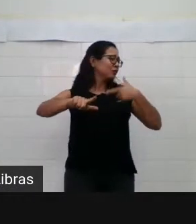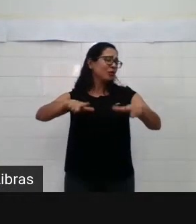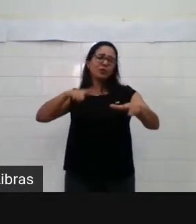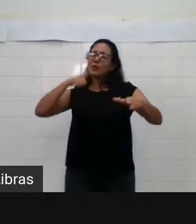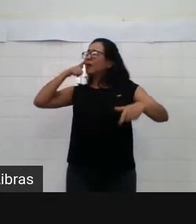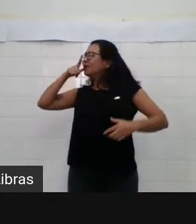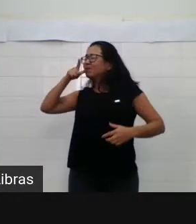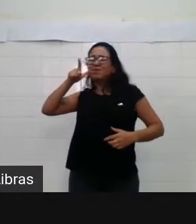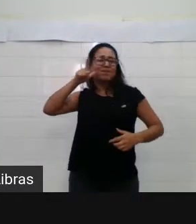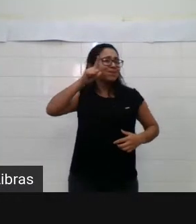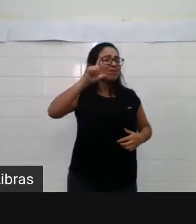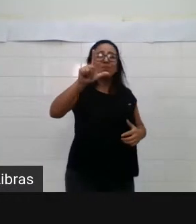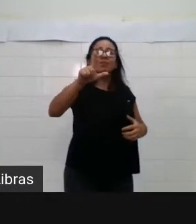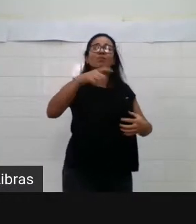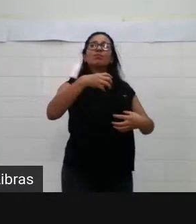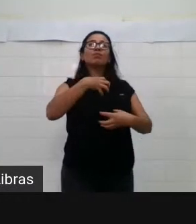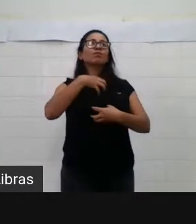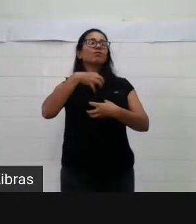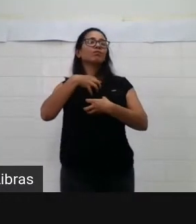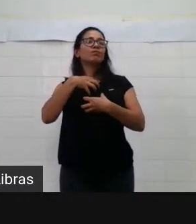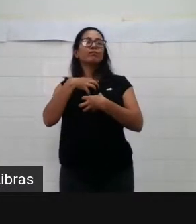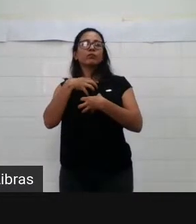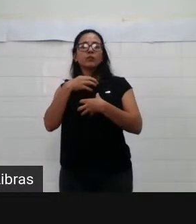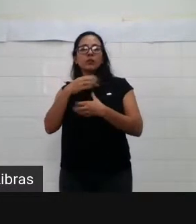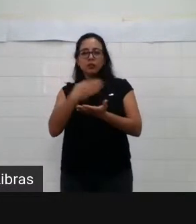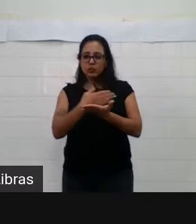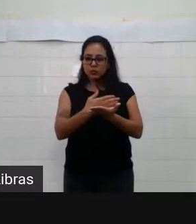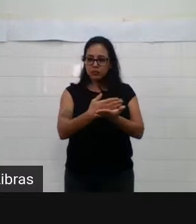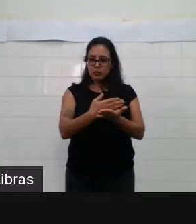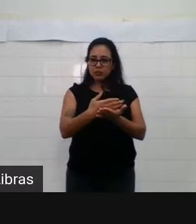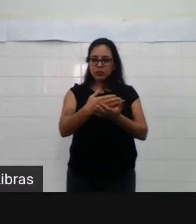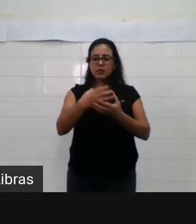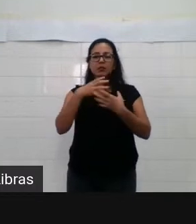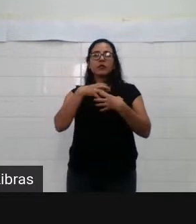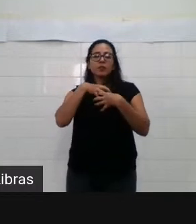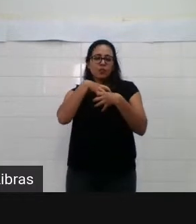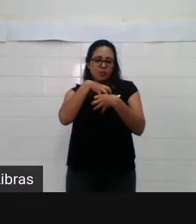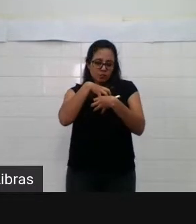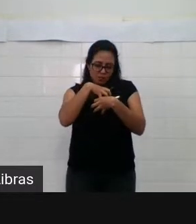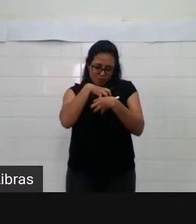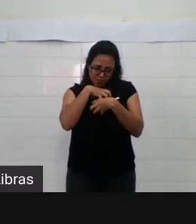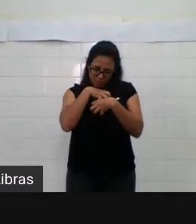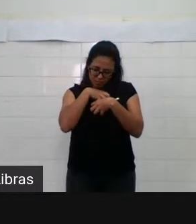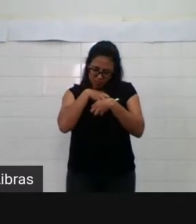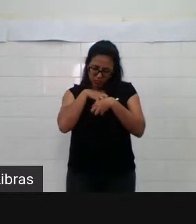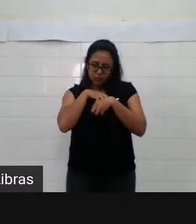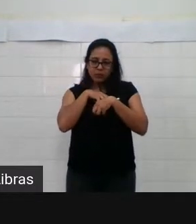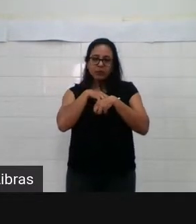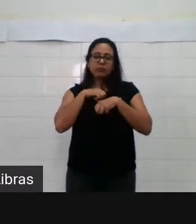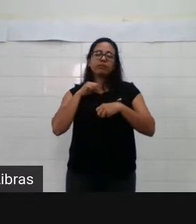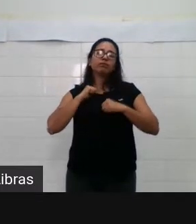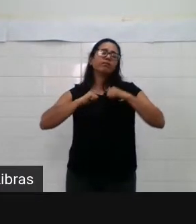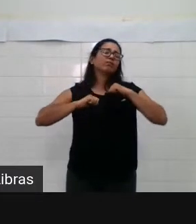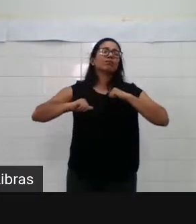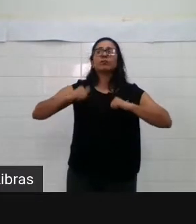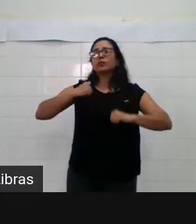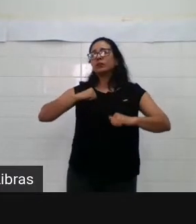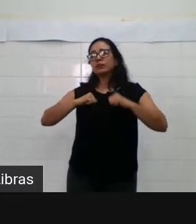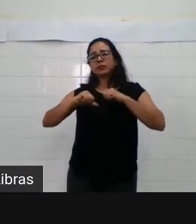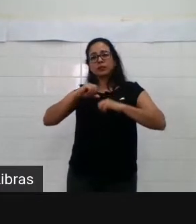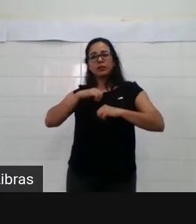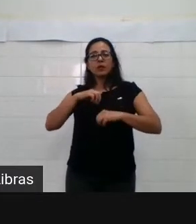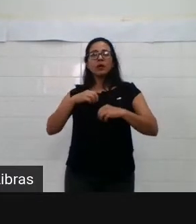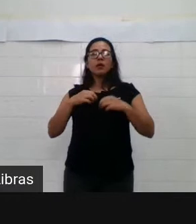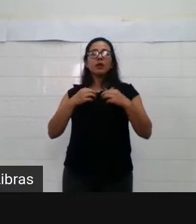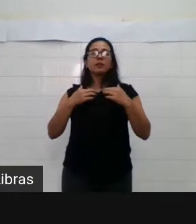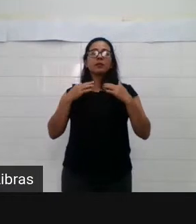conseguia saber de si. No princípio, quando o vazio ameaçava encher a sua pessoa, ela